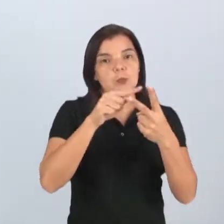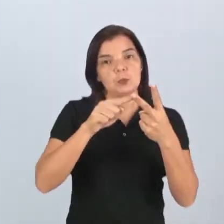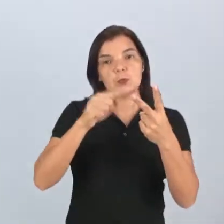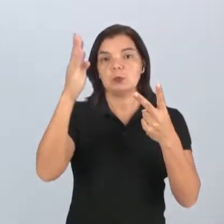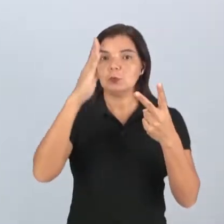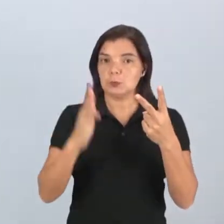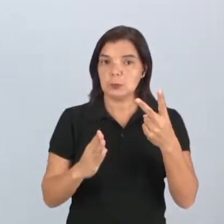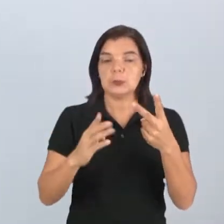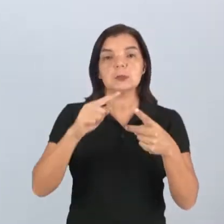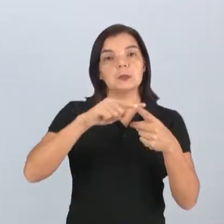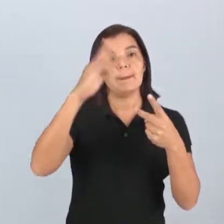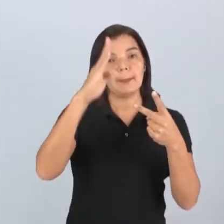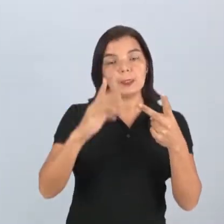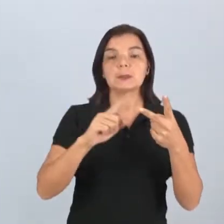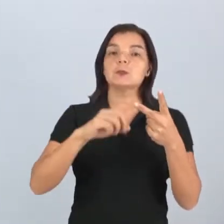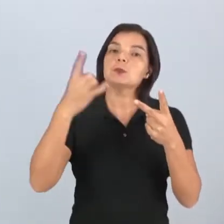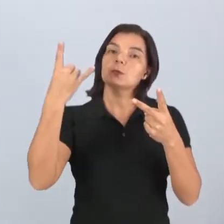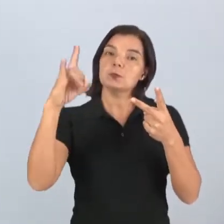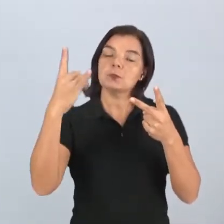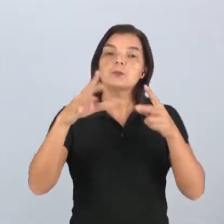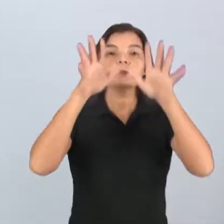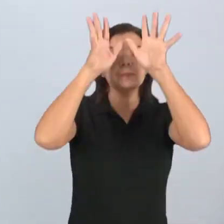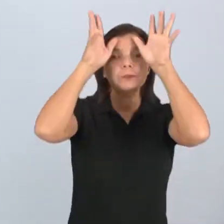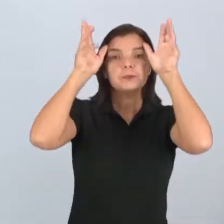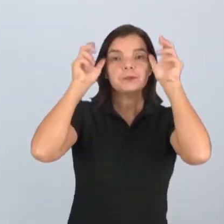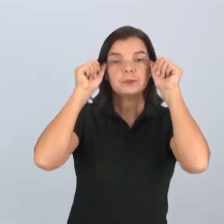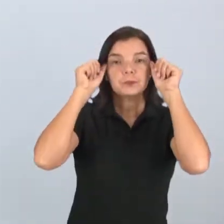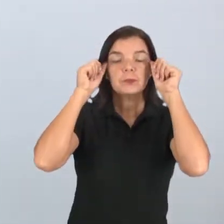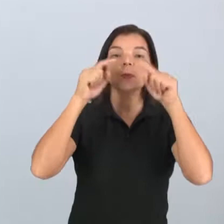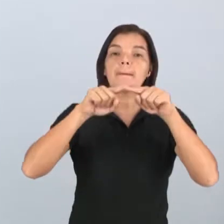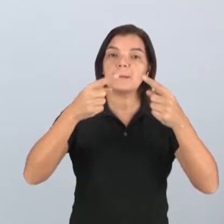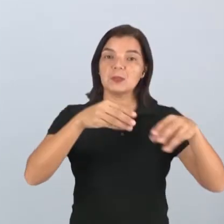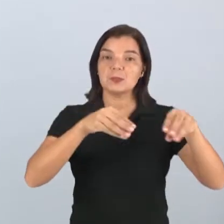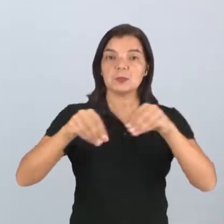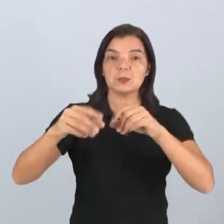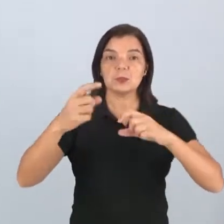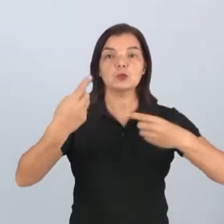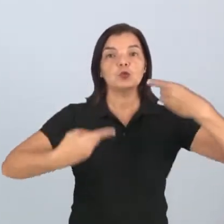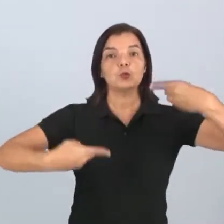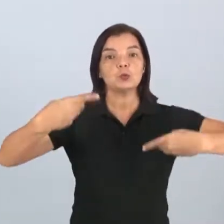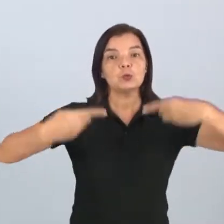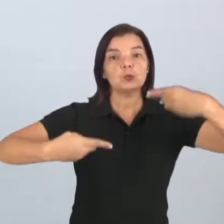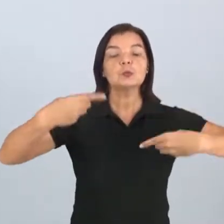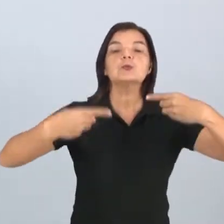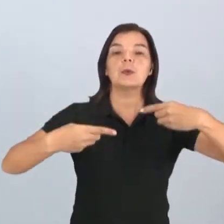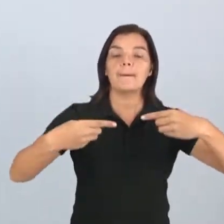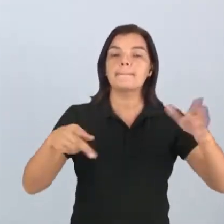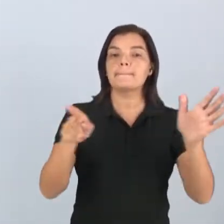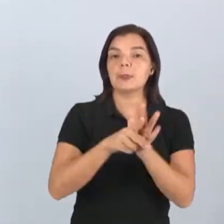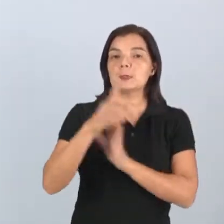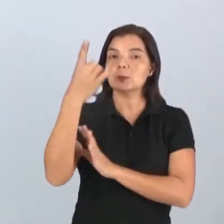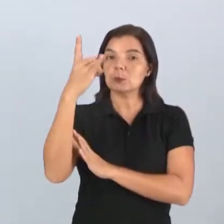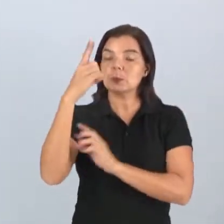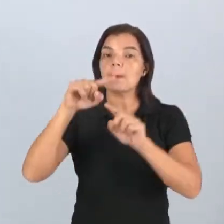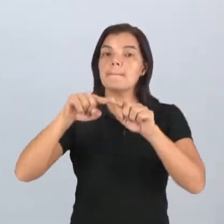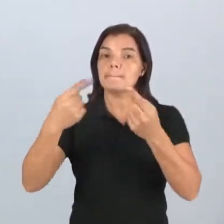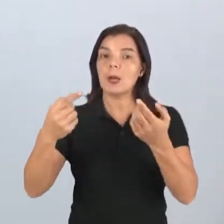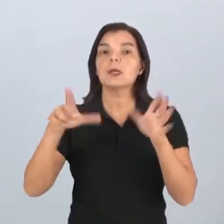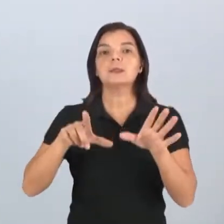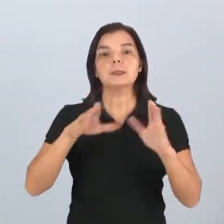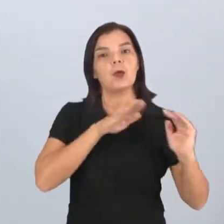países, Bolívia e Brasil. Então, o Acre virou uma terra de litígio, né, que legalmente pertencia à Bolívia, mas estava